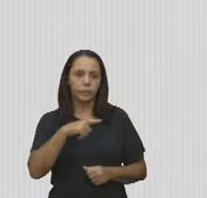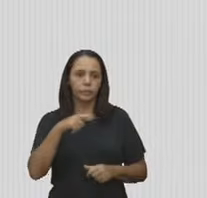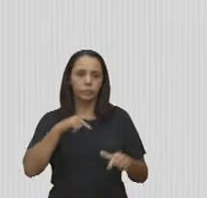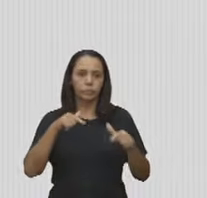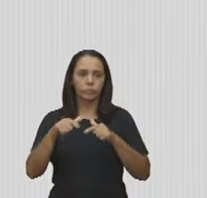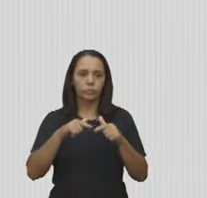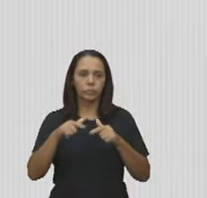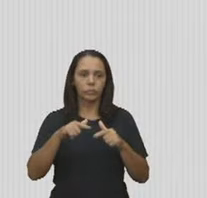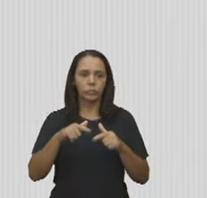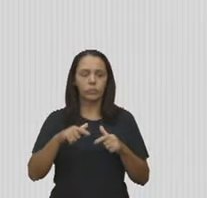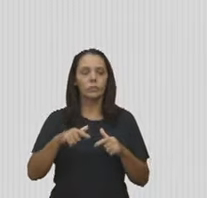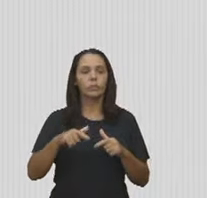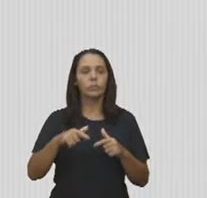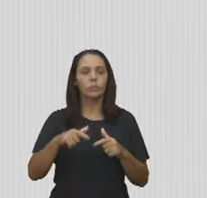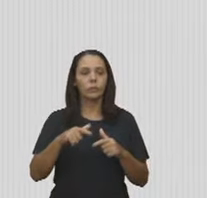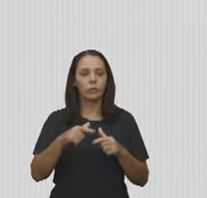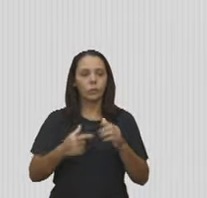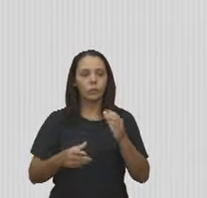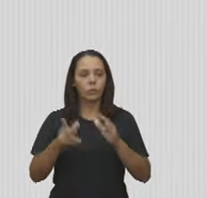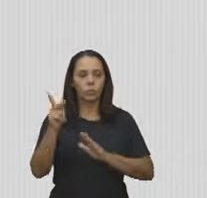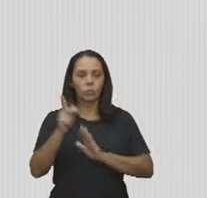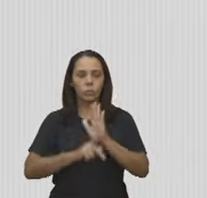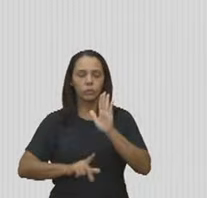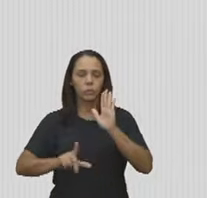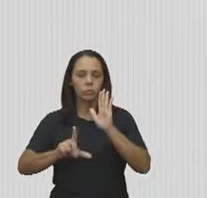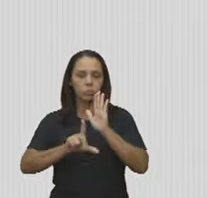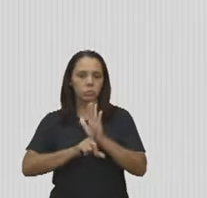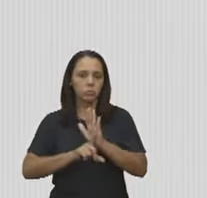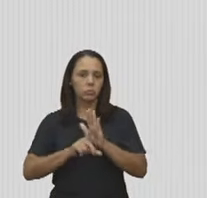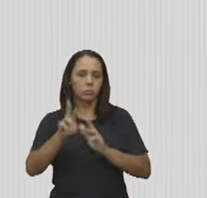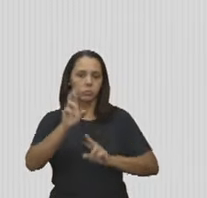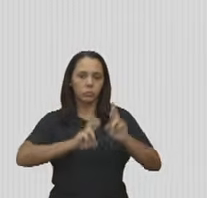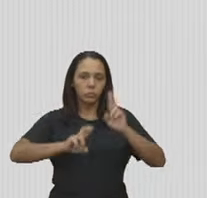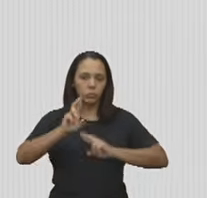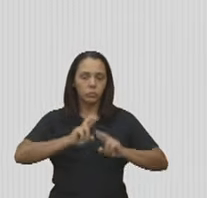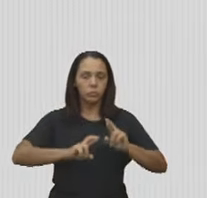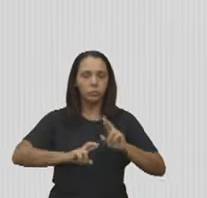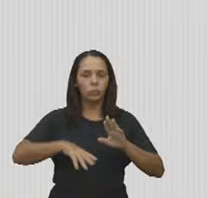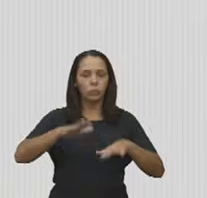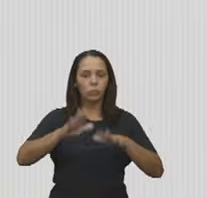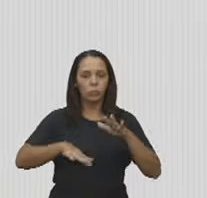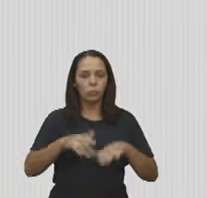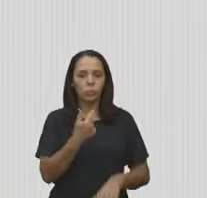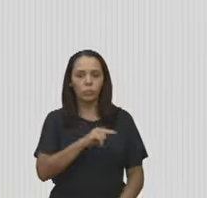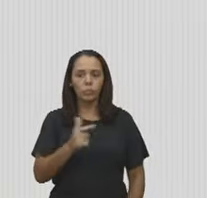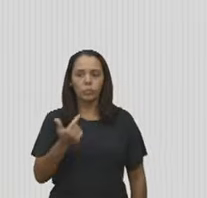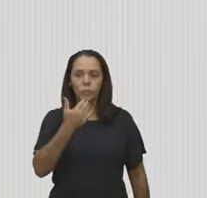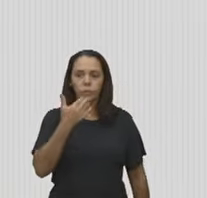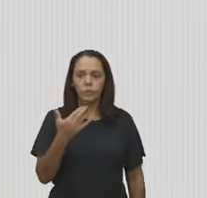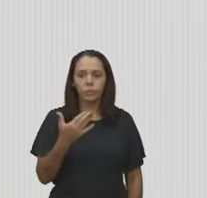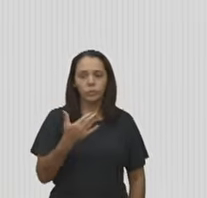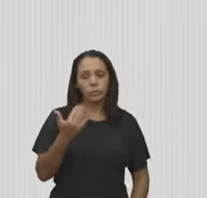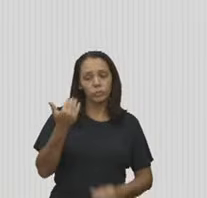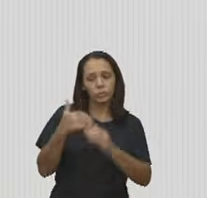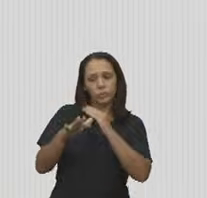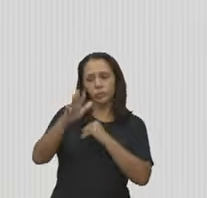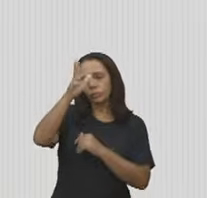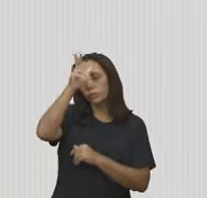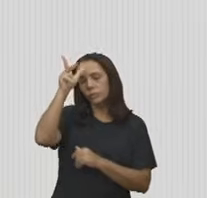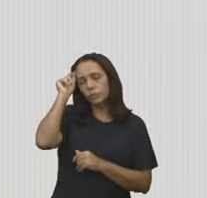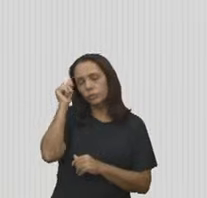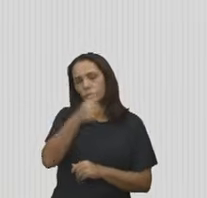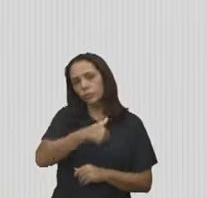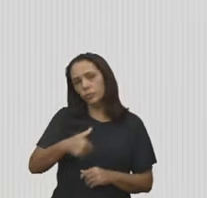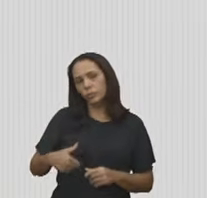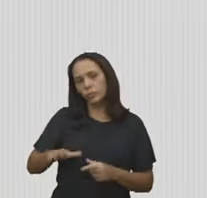envolvem projetos de lei, que envolvem fiscalização, mas muitas vezes a gente não tem para esses pedidos que a gente faz à Prefeitura, que a gente faz para o Governo